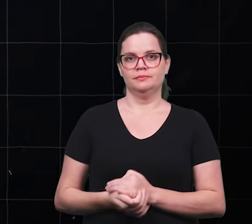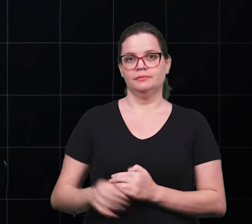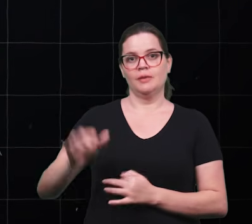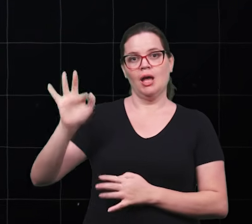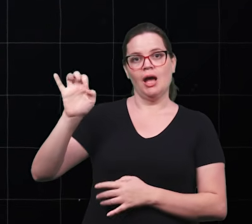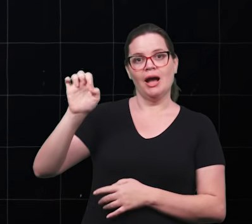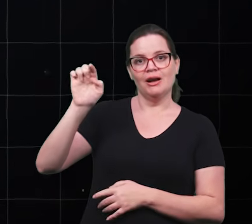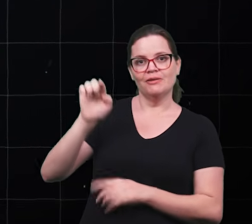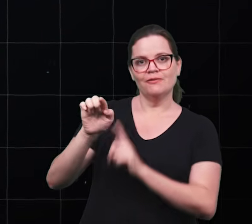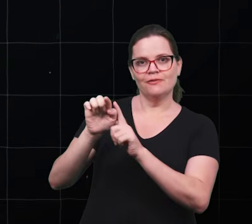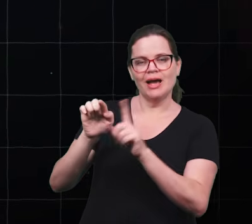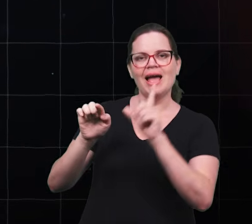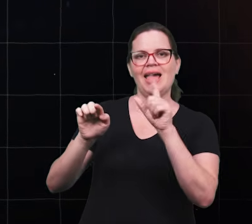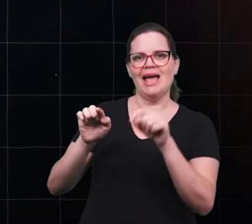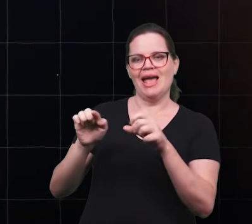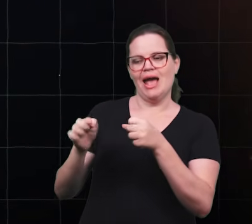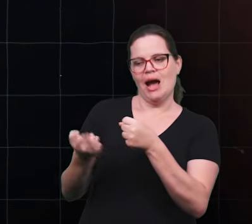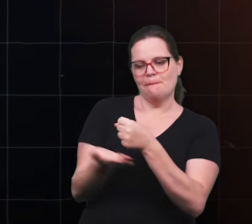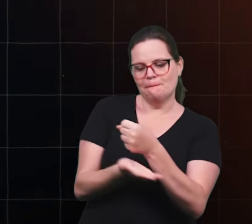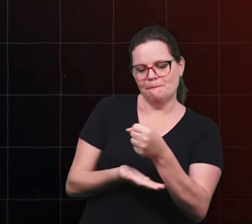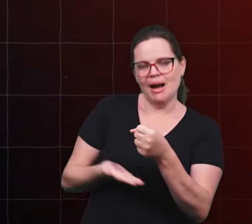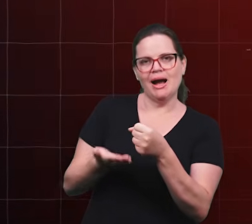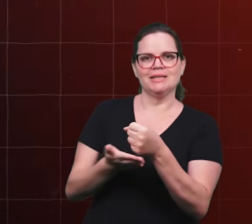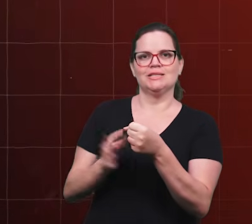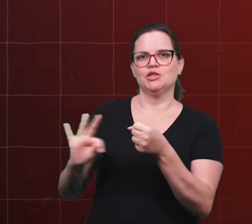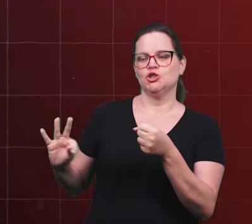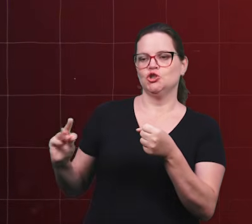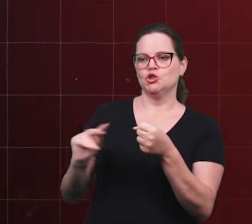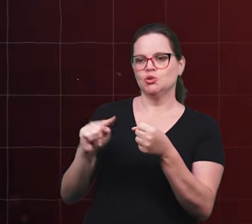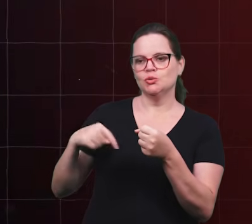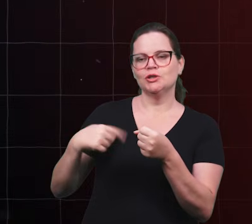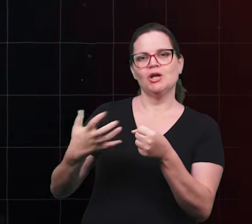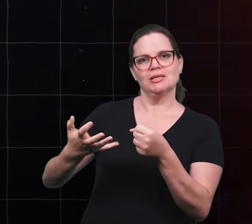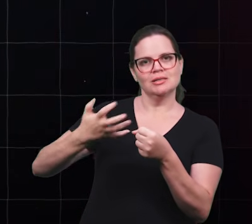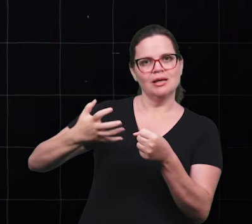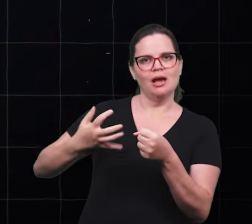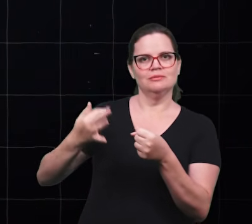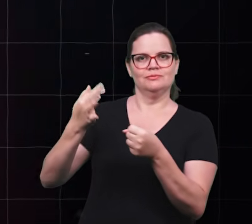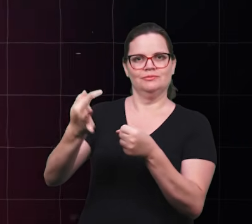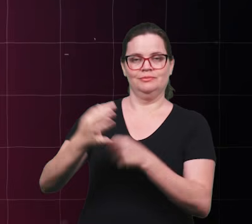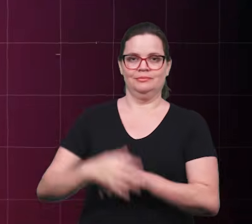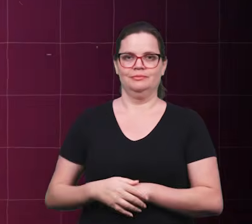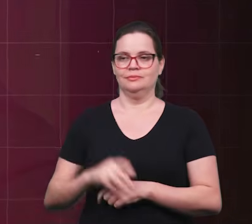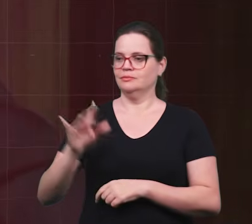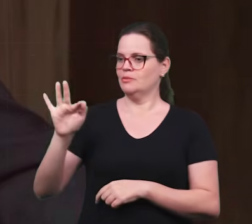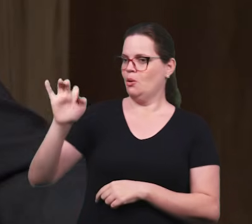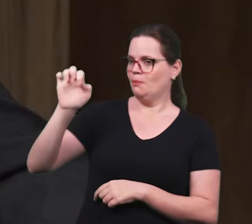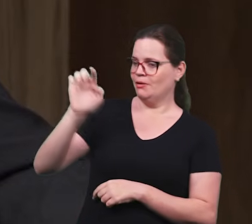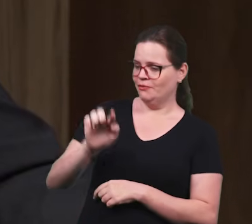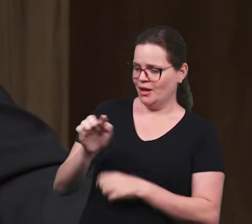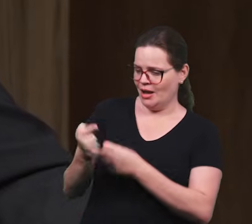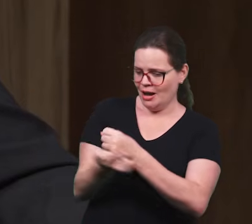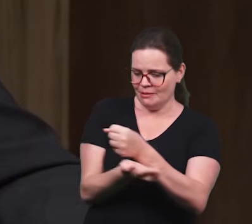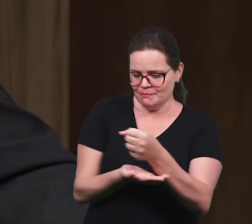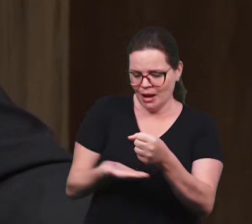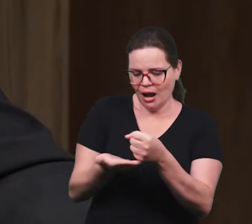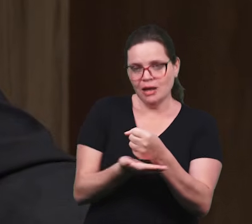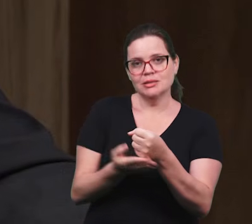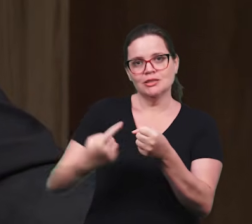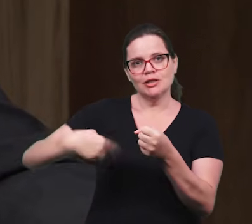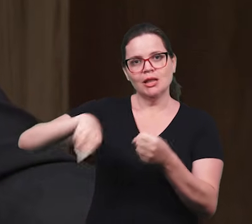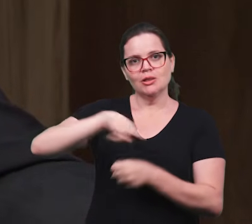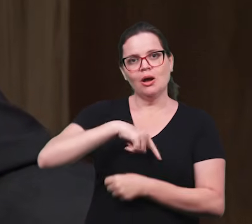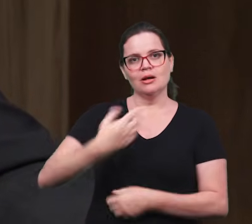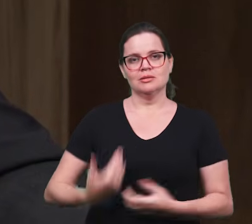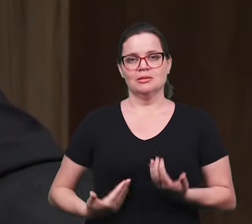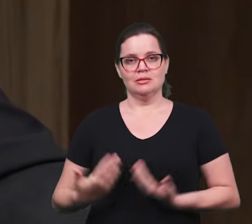firme fundamento das coisas que se esperam. Então, a fé genuína, ela é o fundamento da vida